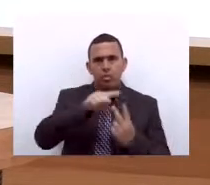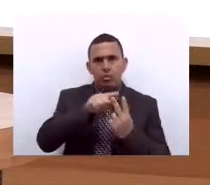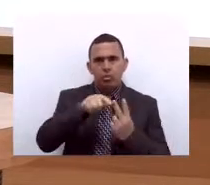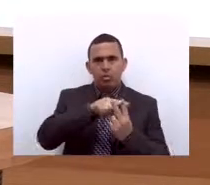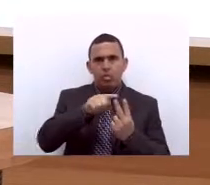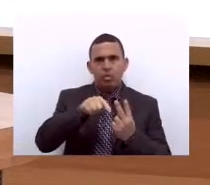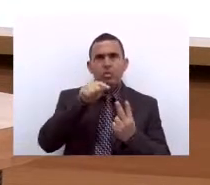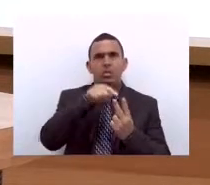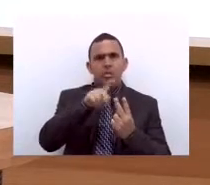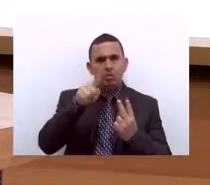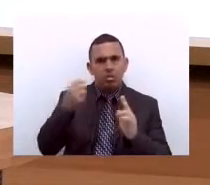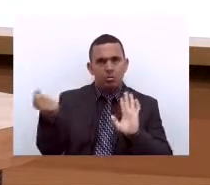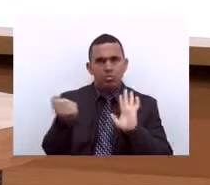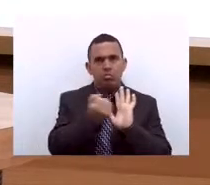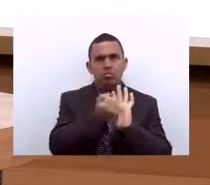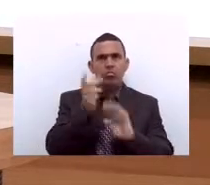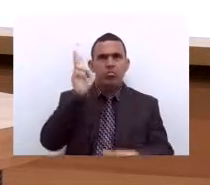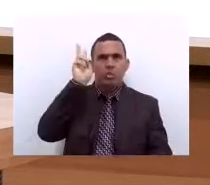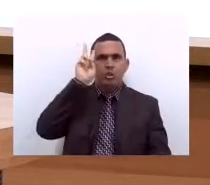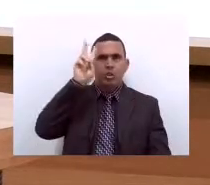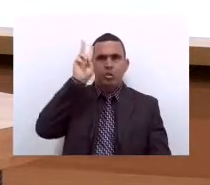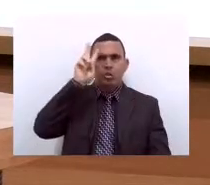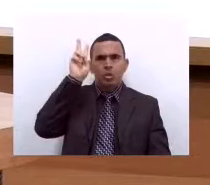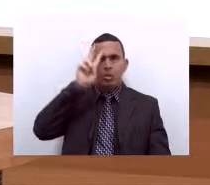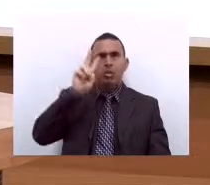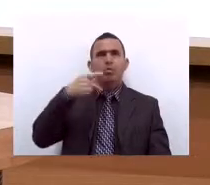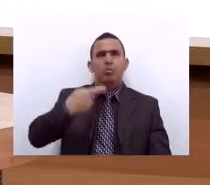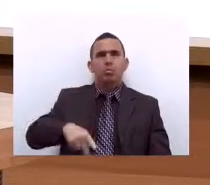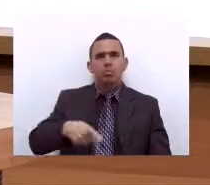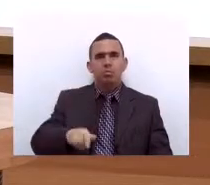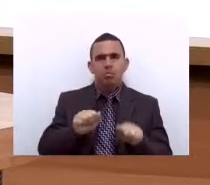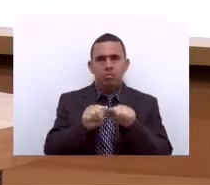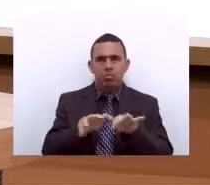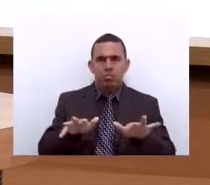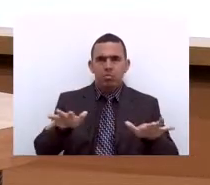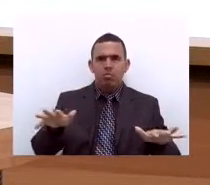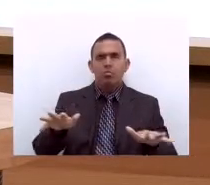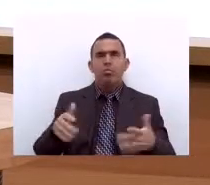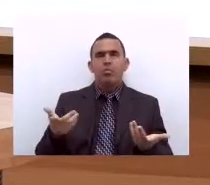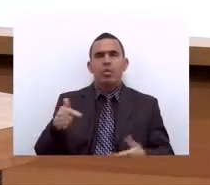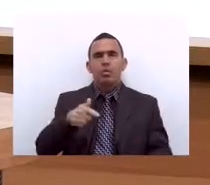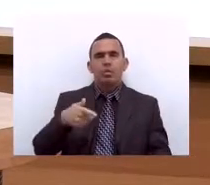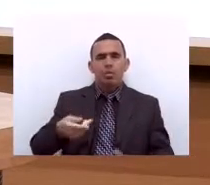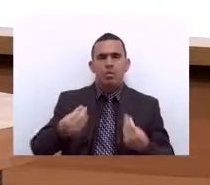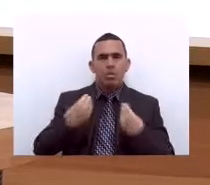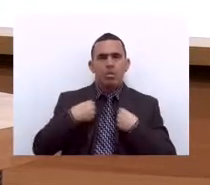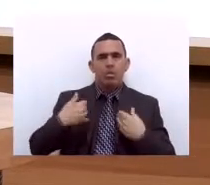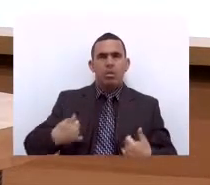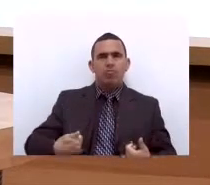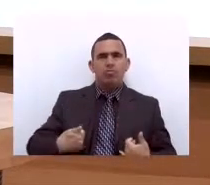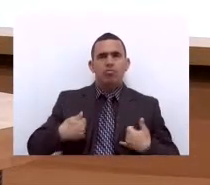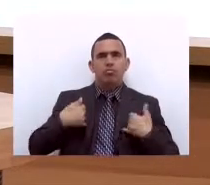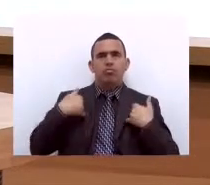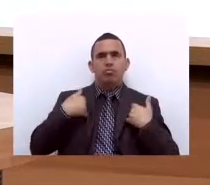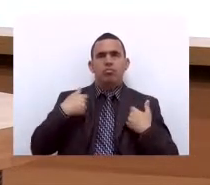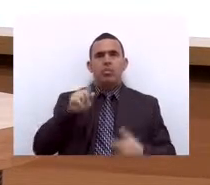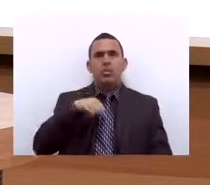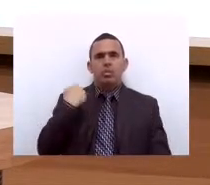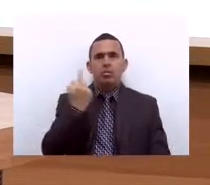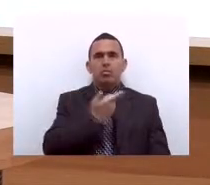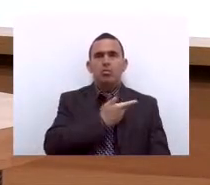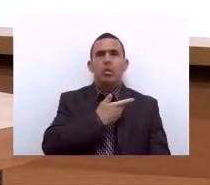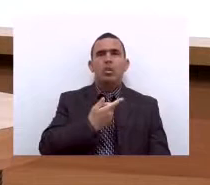histórico, eles são de Guarulhos e é uma coisa que orgulha demais a todos